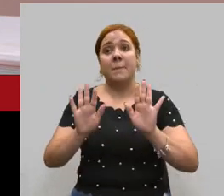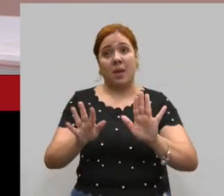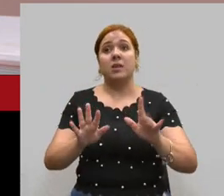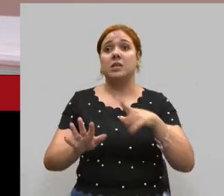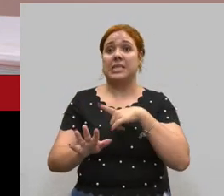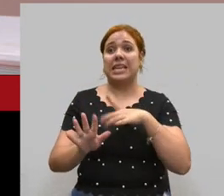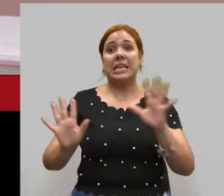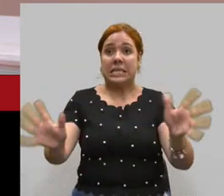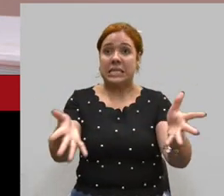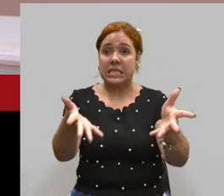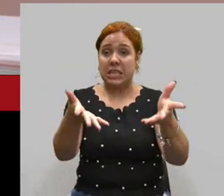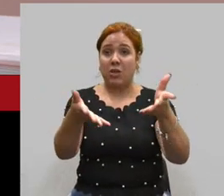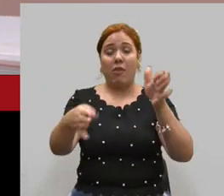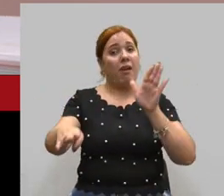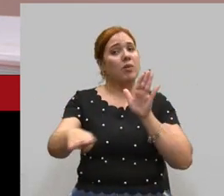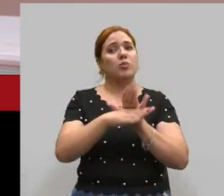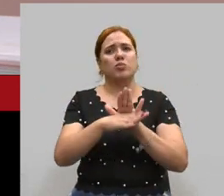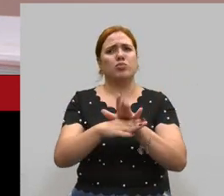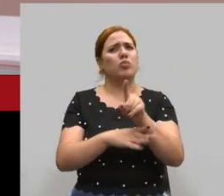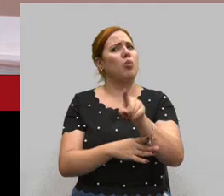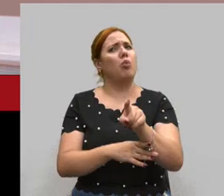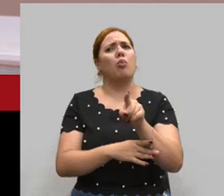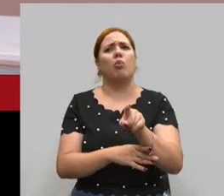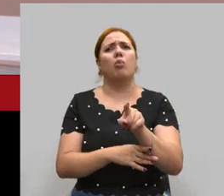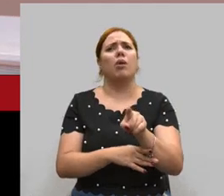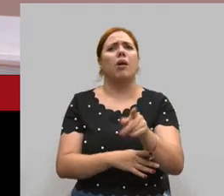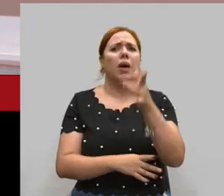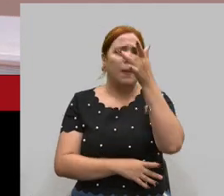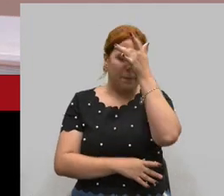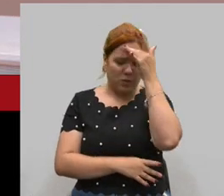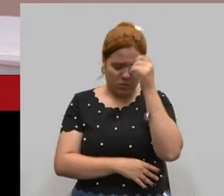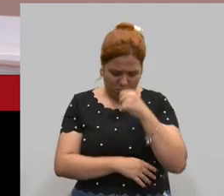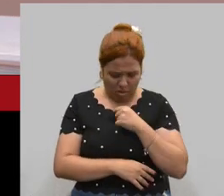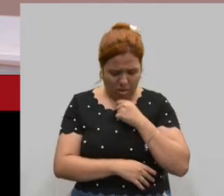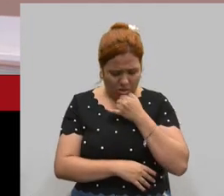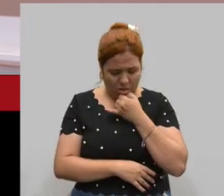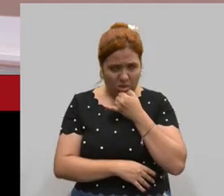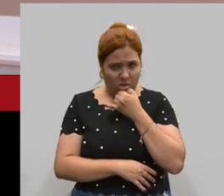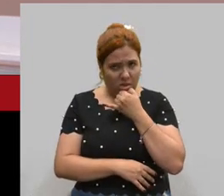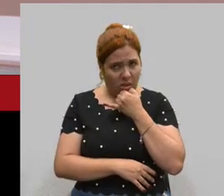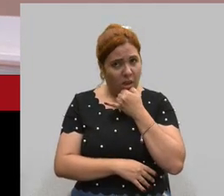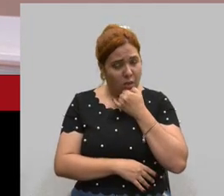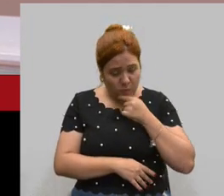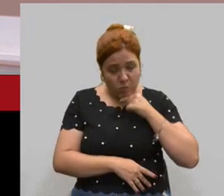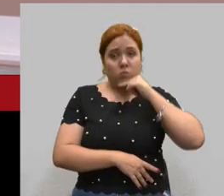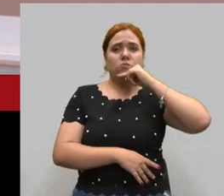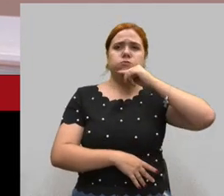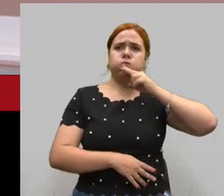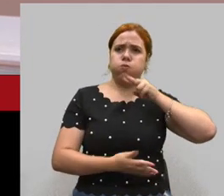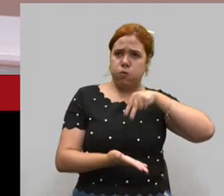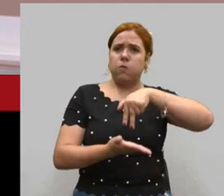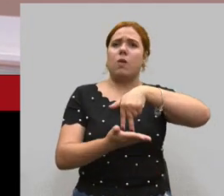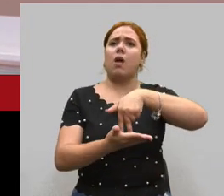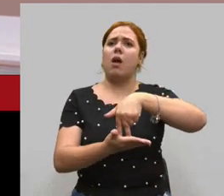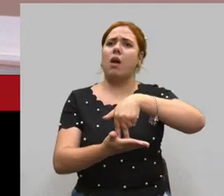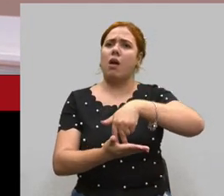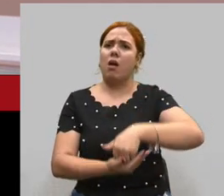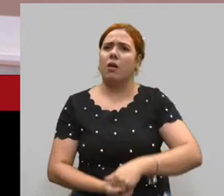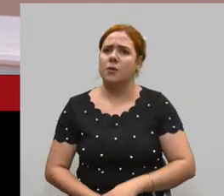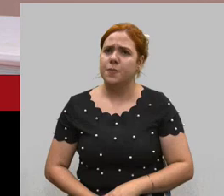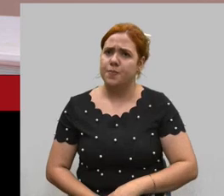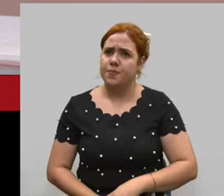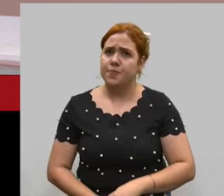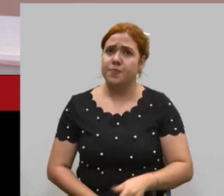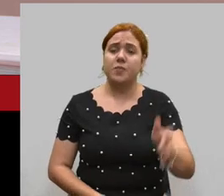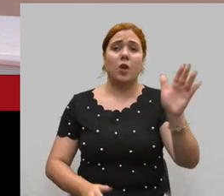uma por uma situação dessa não ficar de cabeça baixa é isso que eu que eu que eu incentivo as